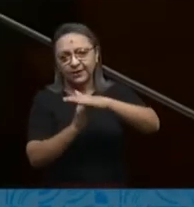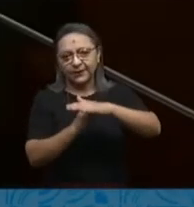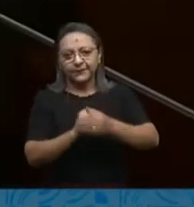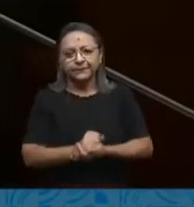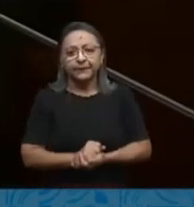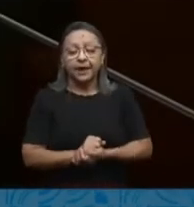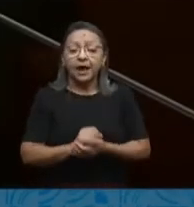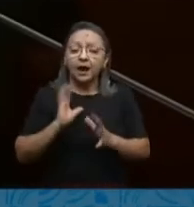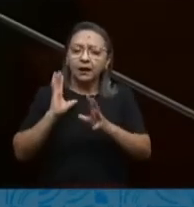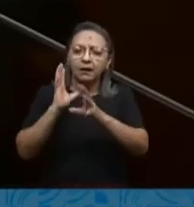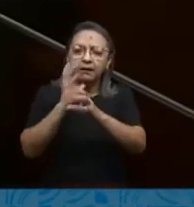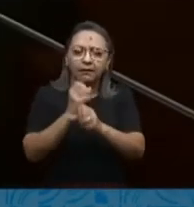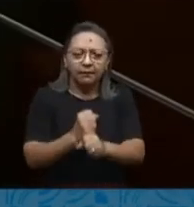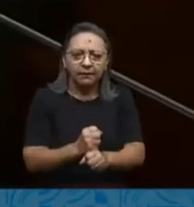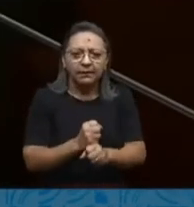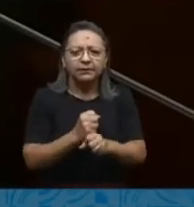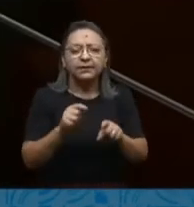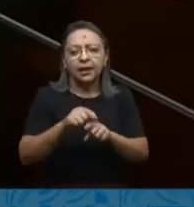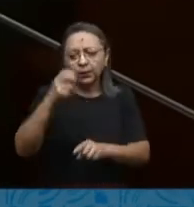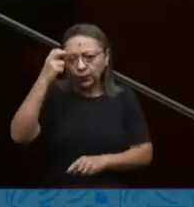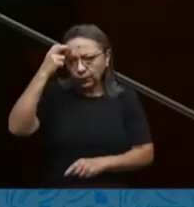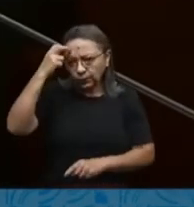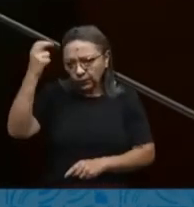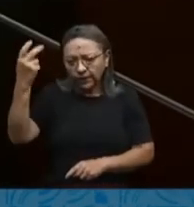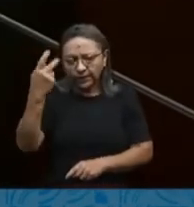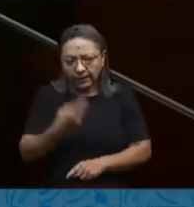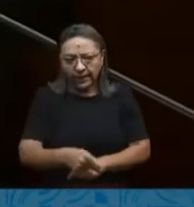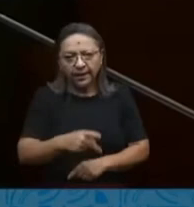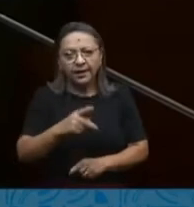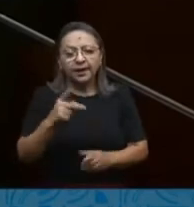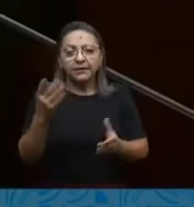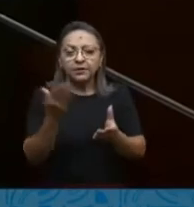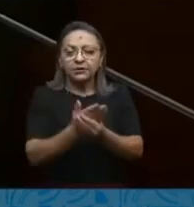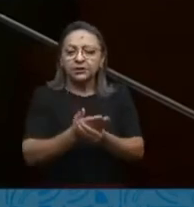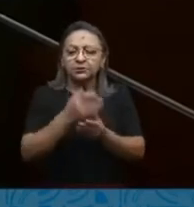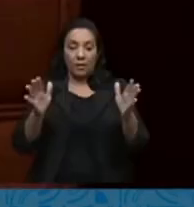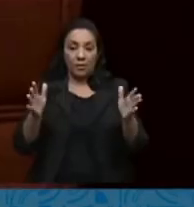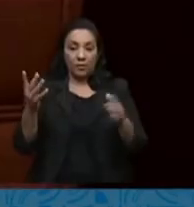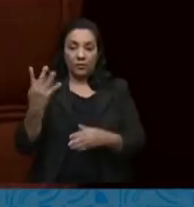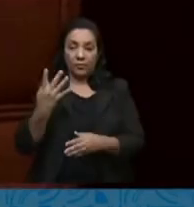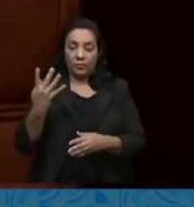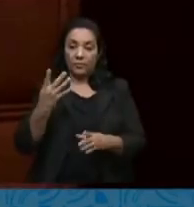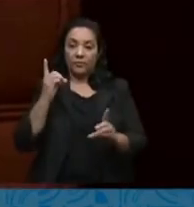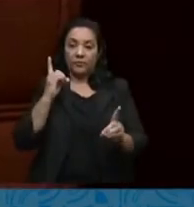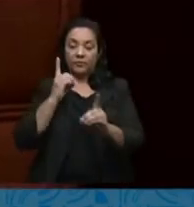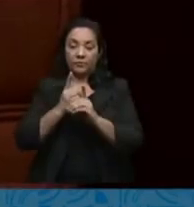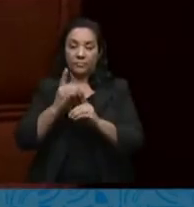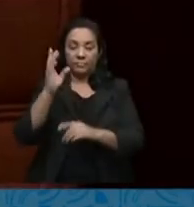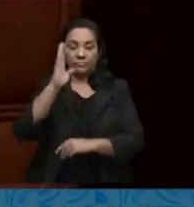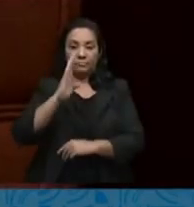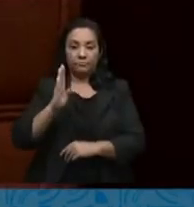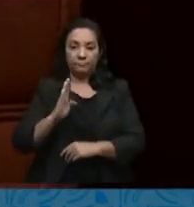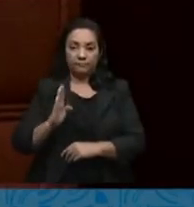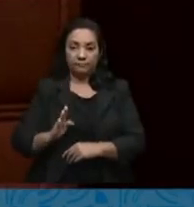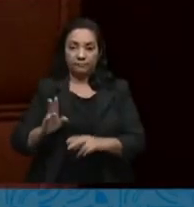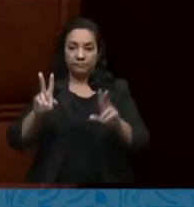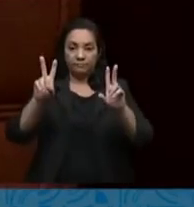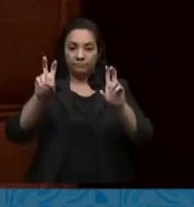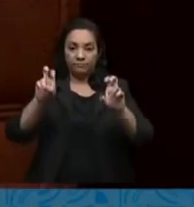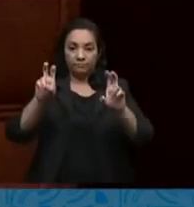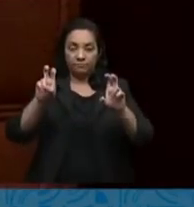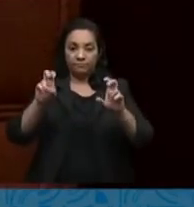o presidente do Tribunal Superior do Trabalho Ministro Lélio Bentes Correia e procuradora Geral da República